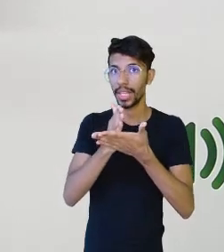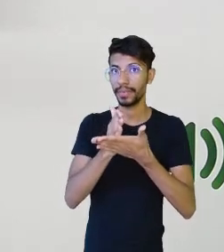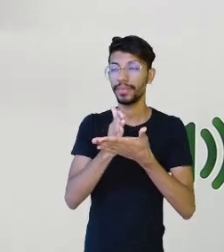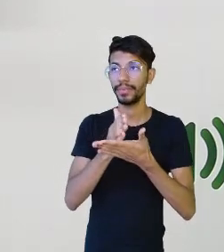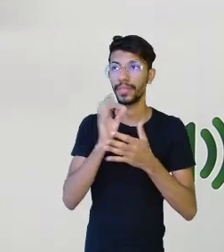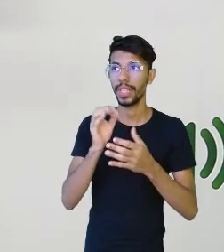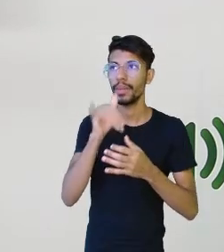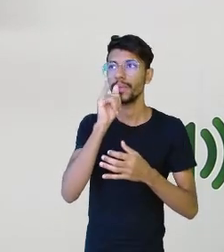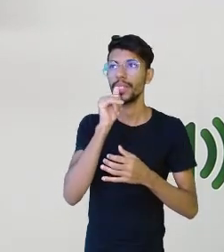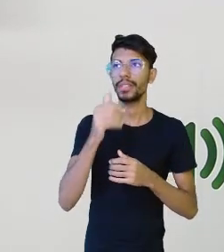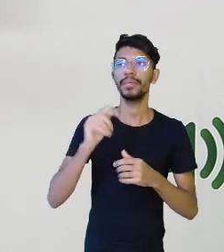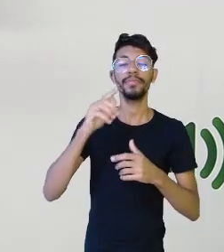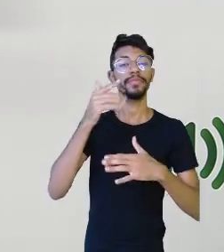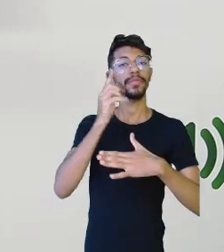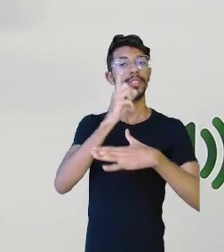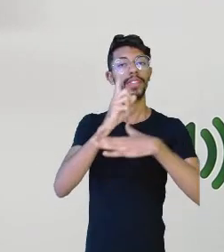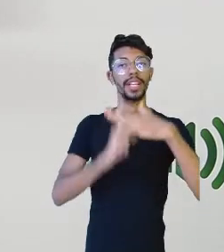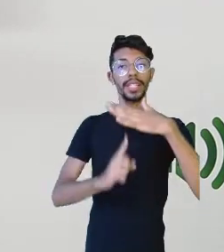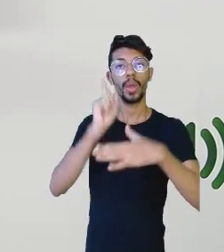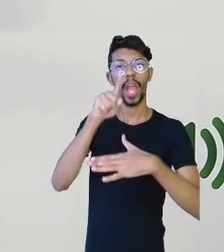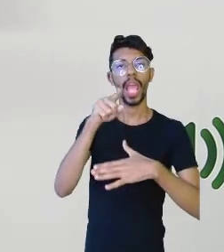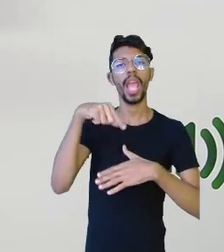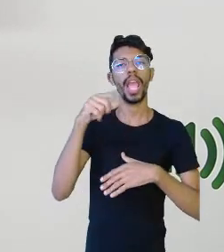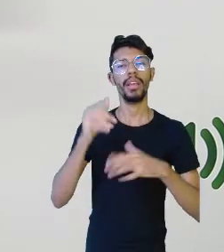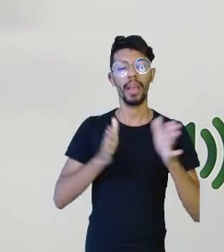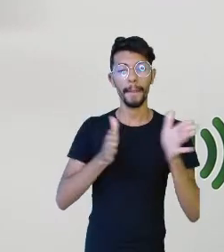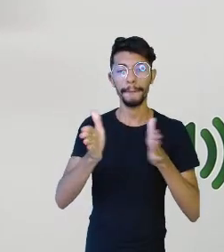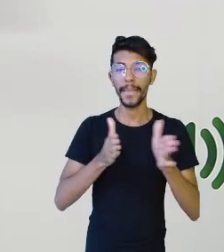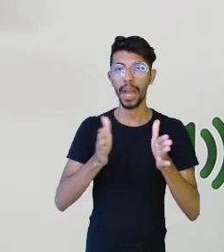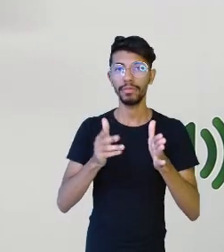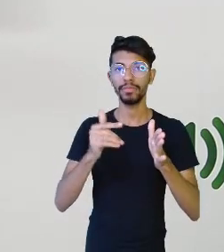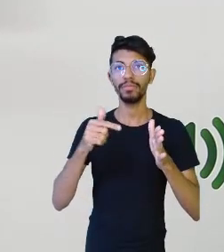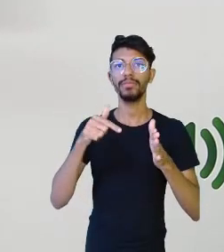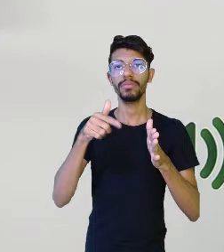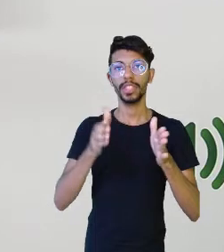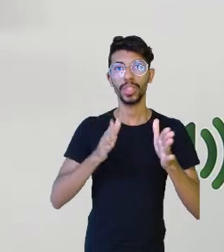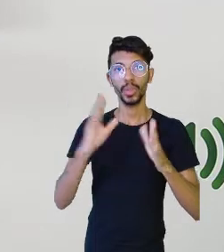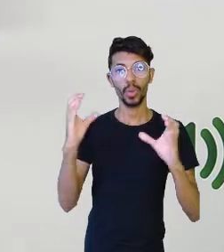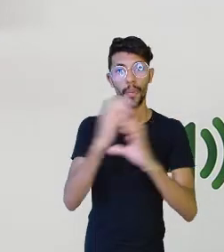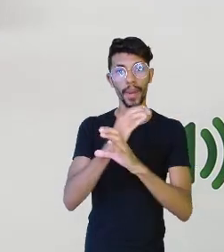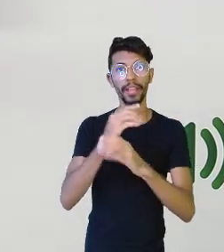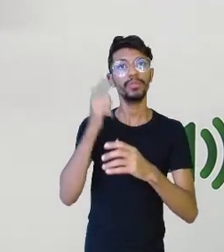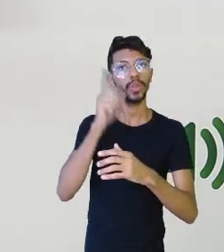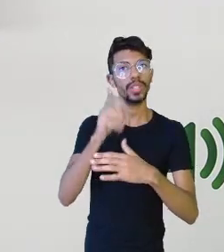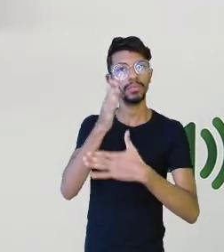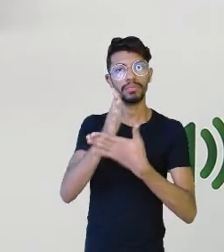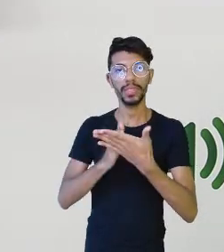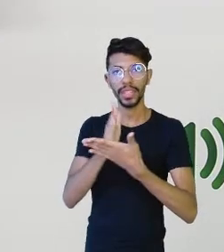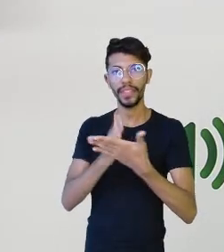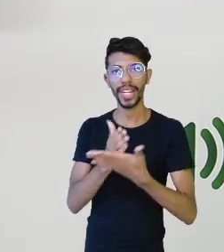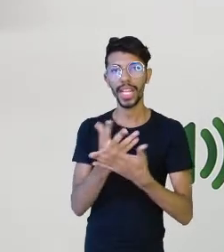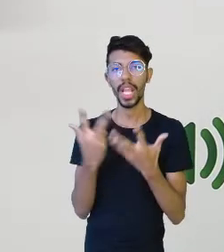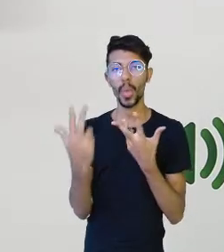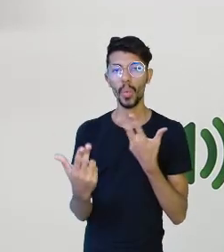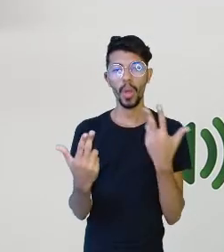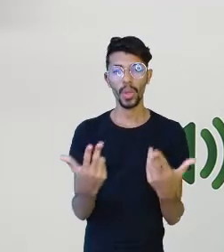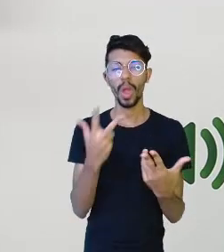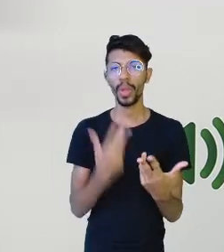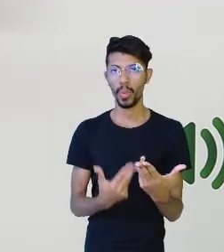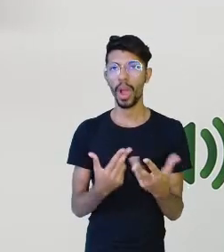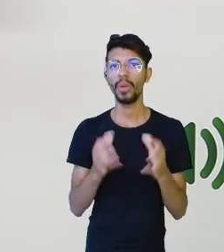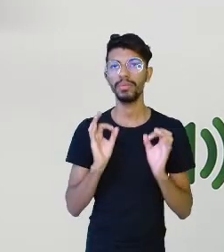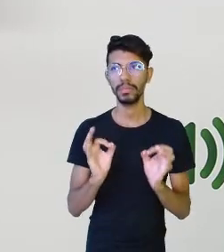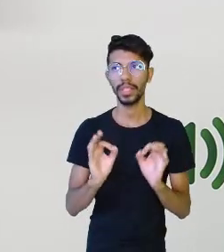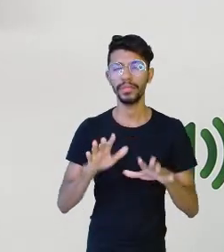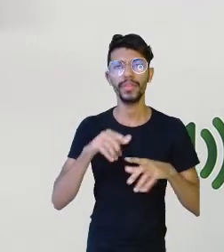Fração é a parte de um inteiro que foi dividido em partes iguais. Você que está em